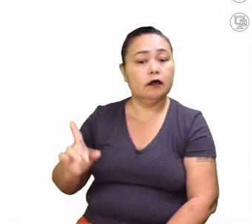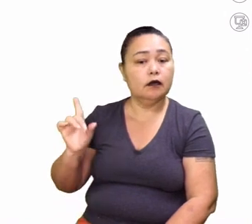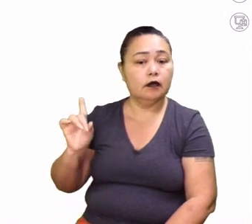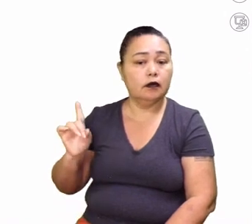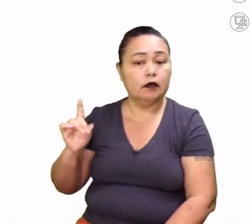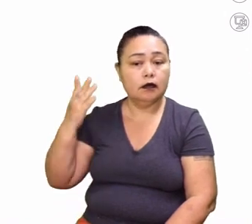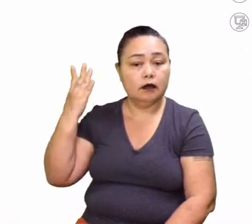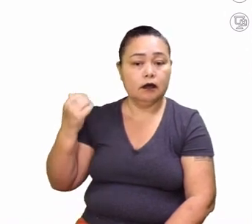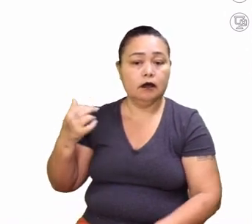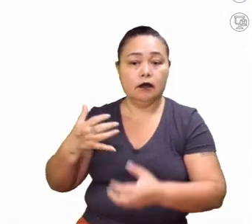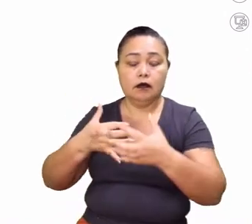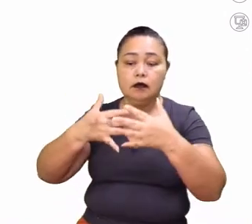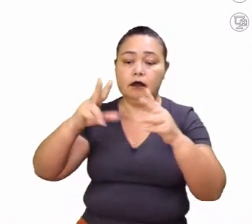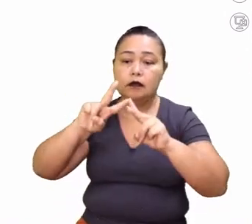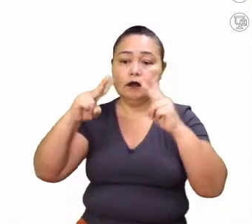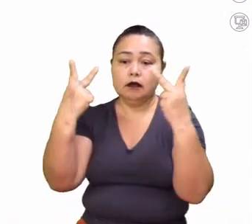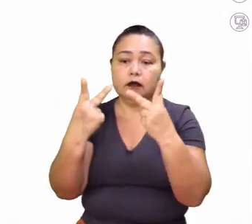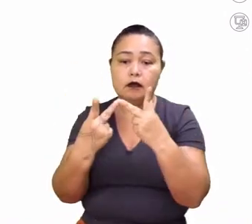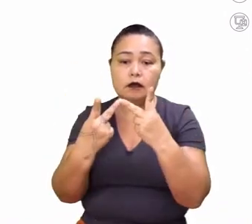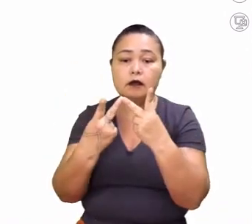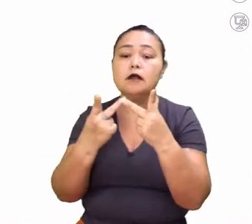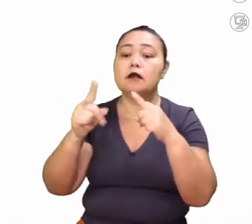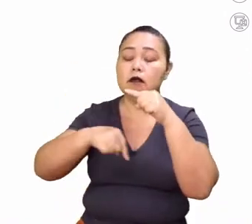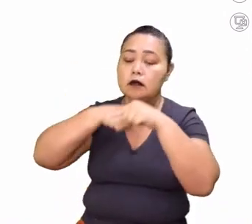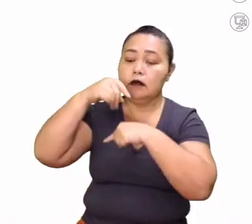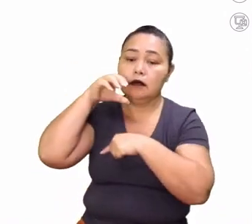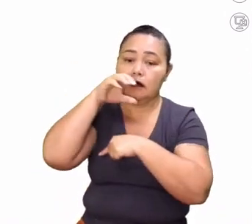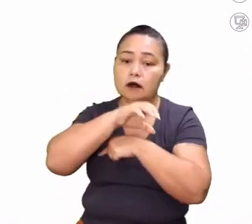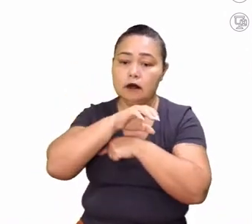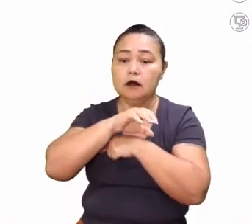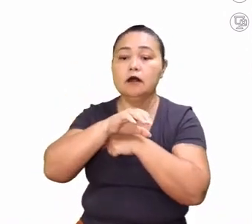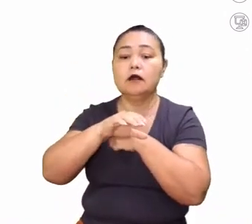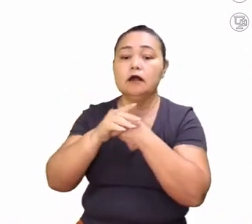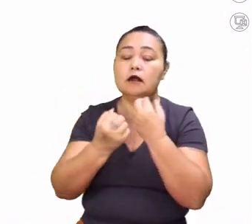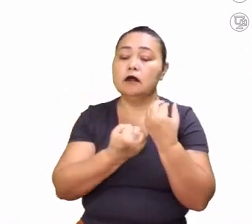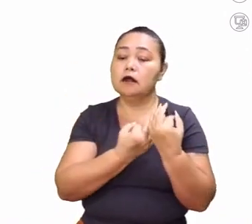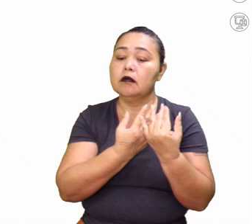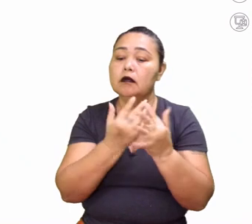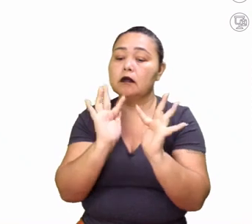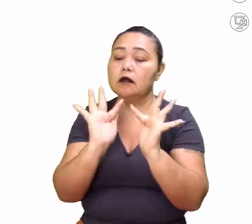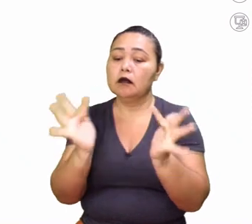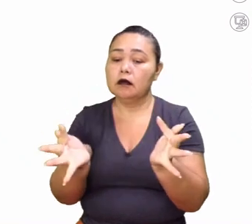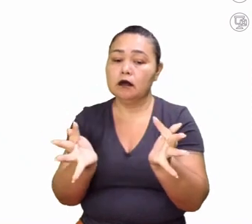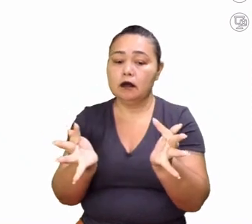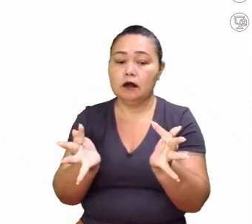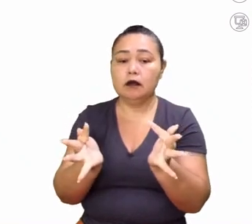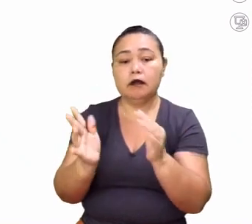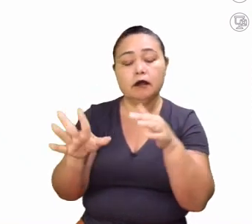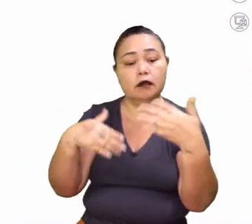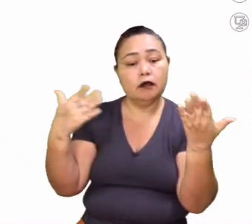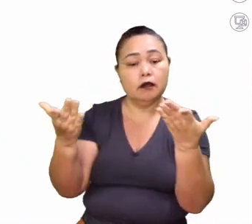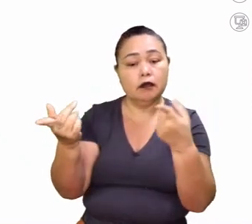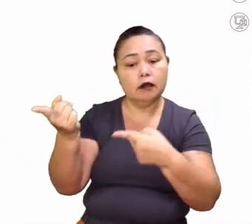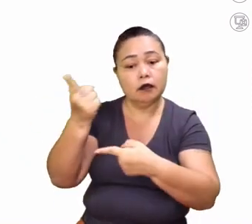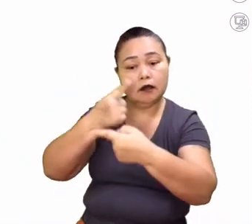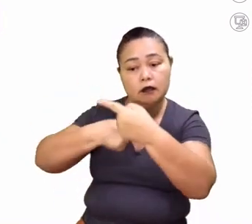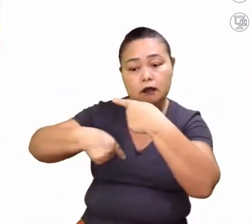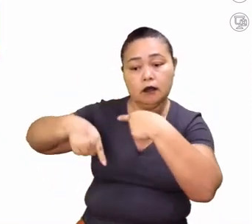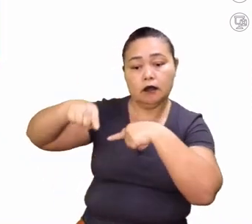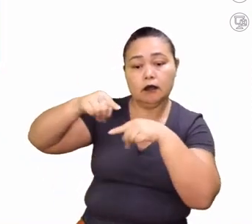Olha aí condensa os vapor gerado pelo aquecimento né no processo de destilação simples e agora a válvula de